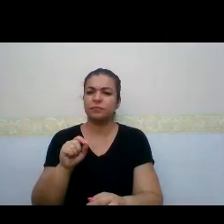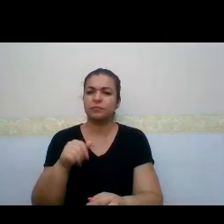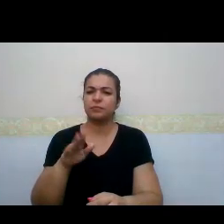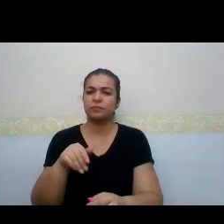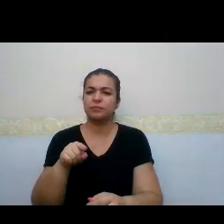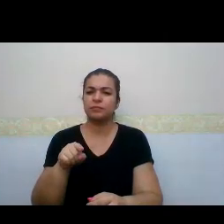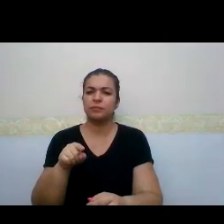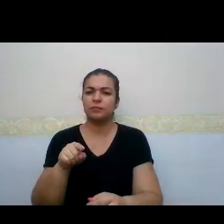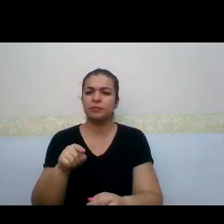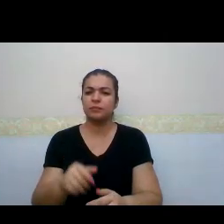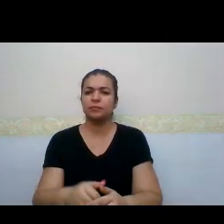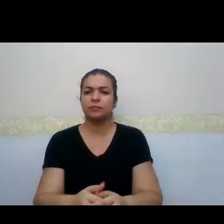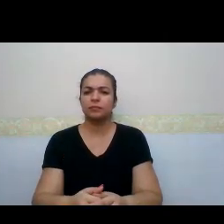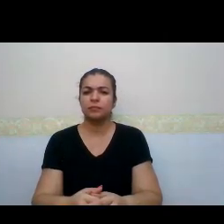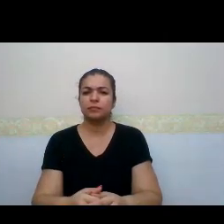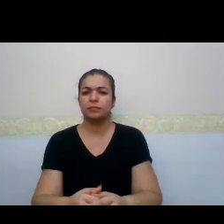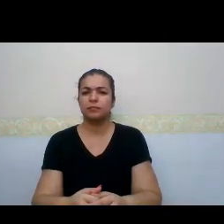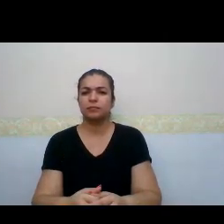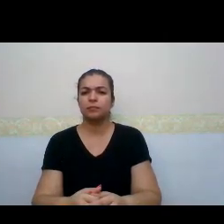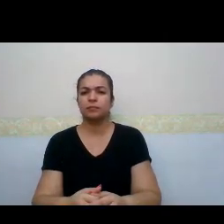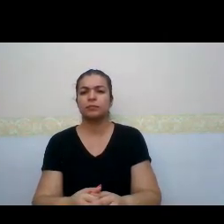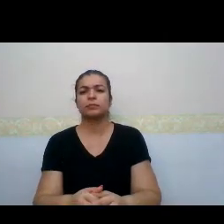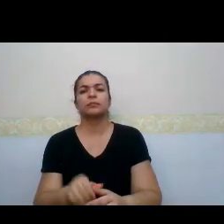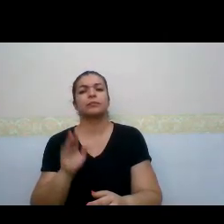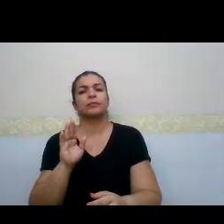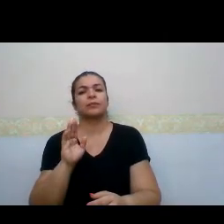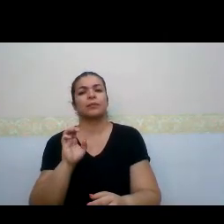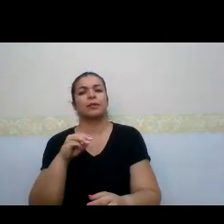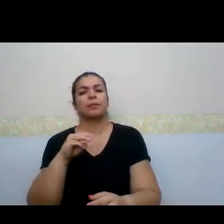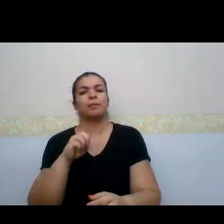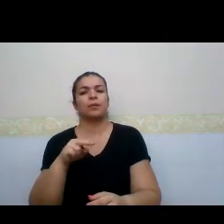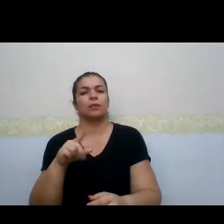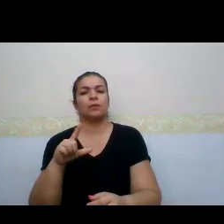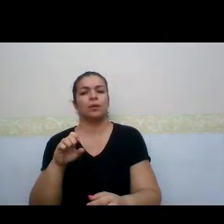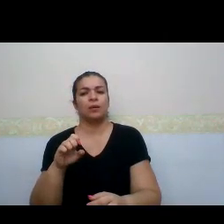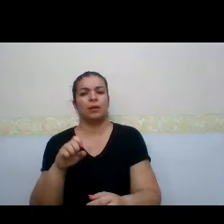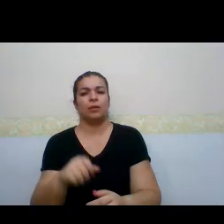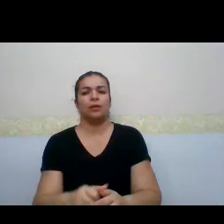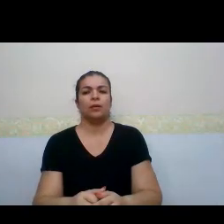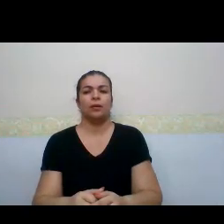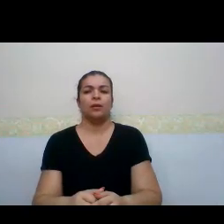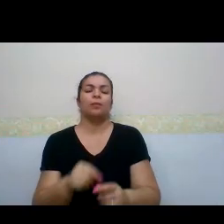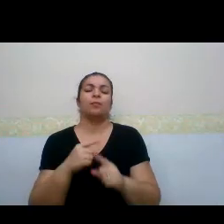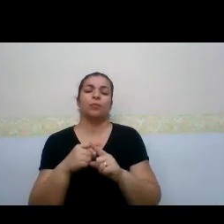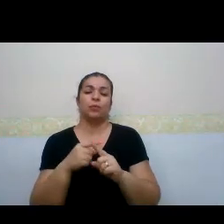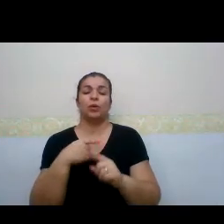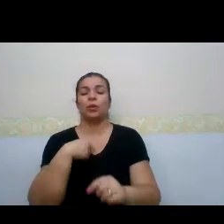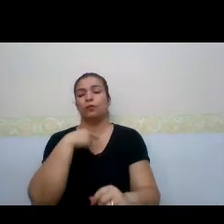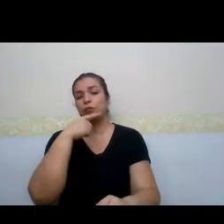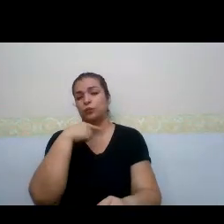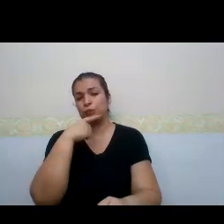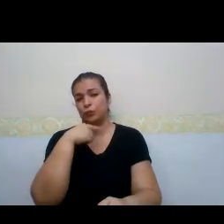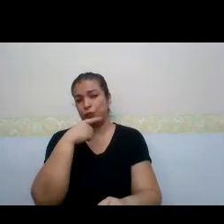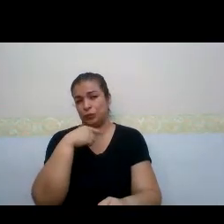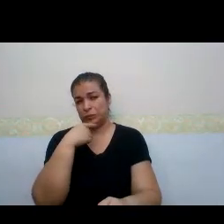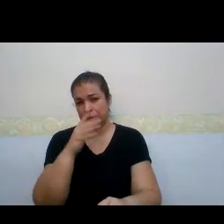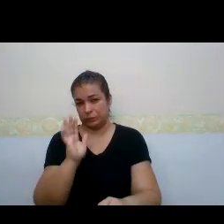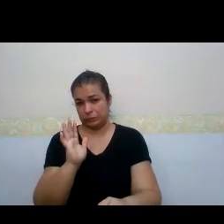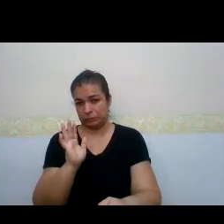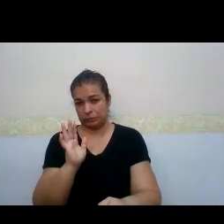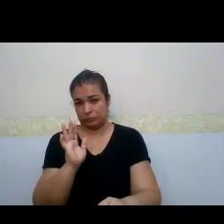Wellington? Quem é? Era eu, professora Emanuele, porque ainda estava com a dúvida ainda. Não sei se você saiu